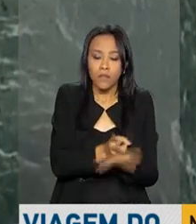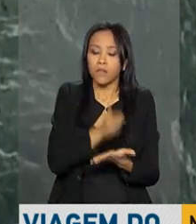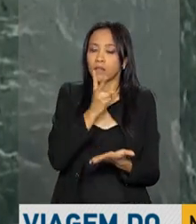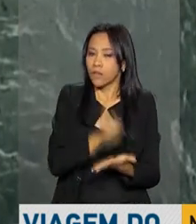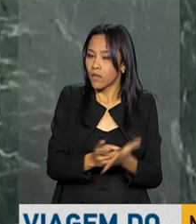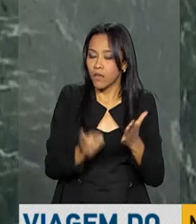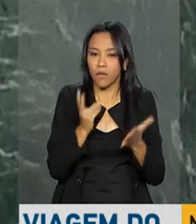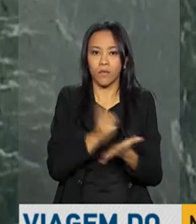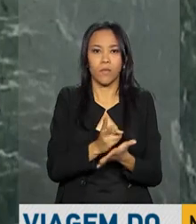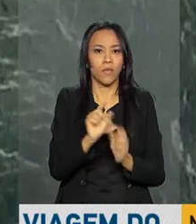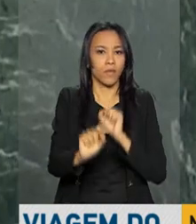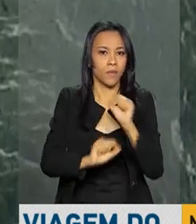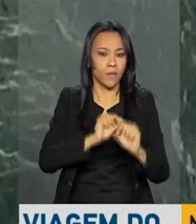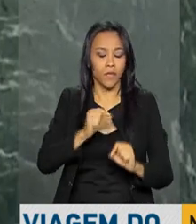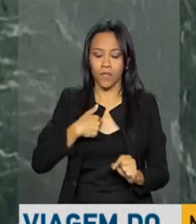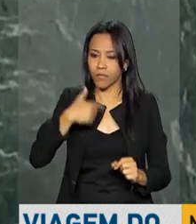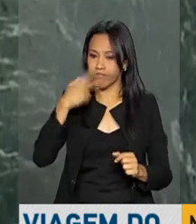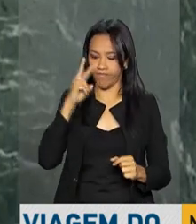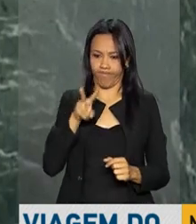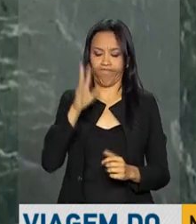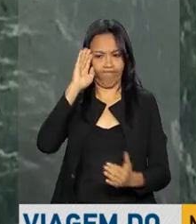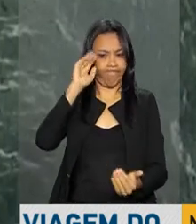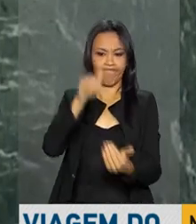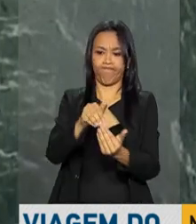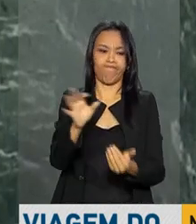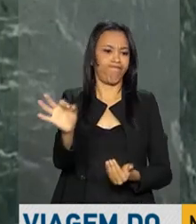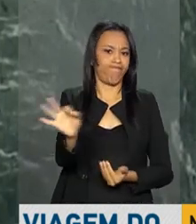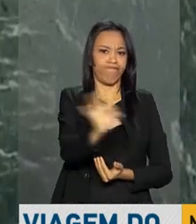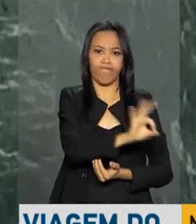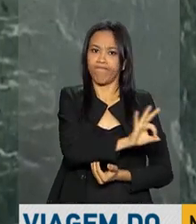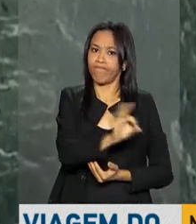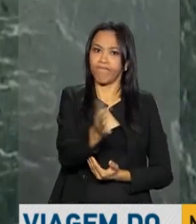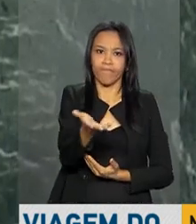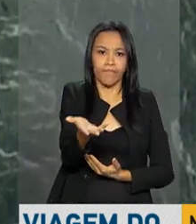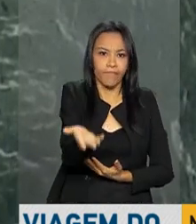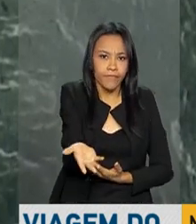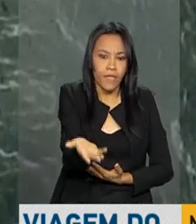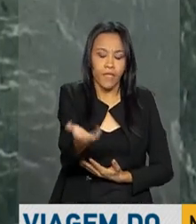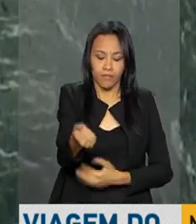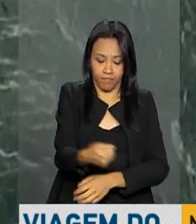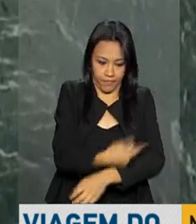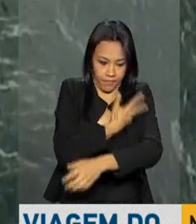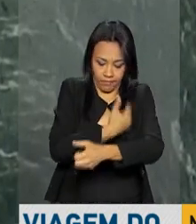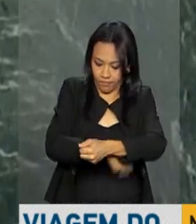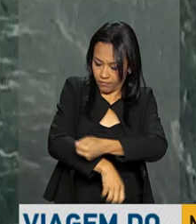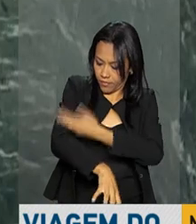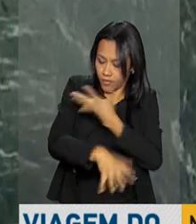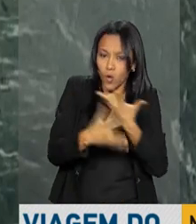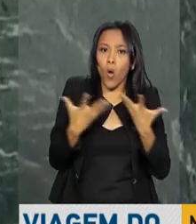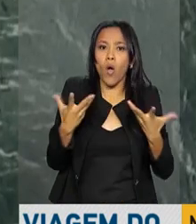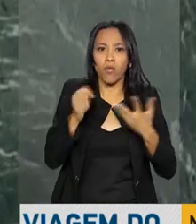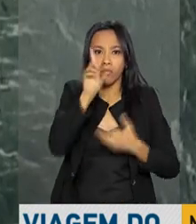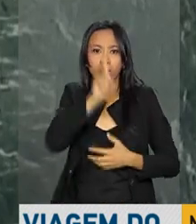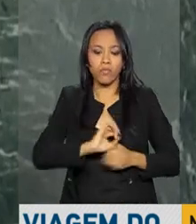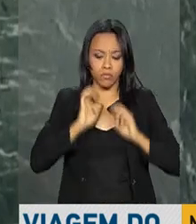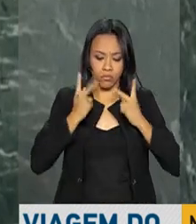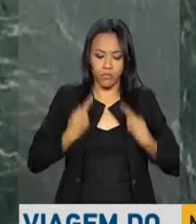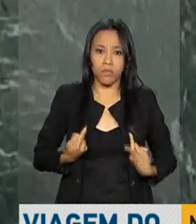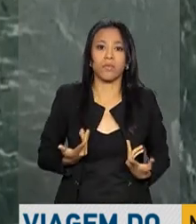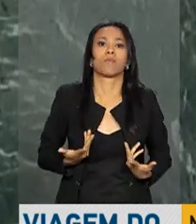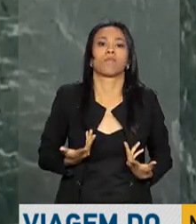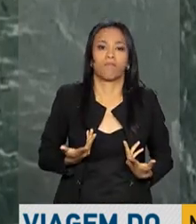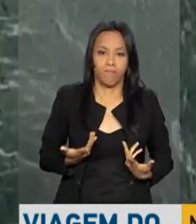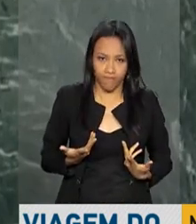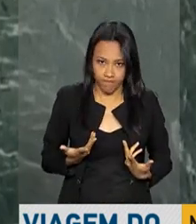frequência inaceitável, se materializam ao arrepio do direito humanitário. Tem